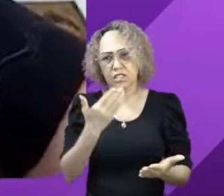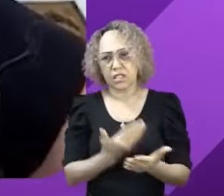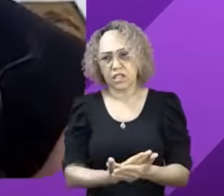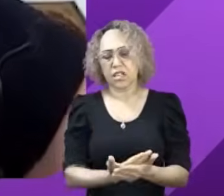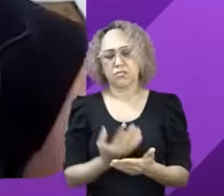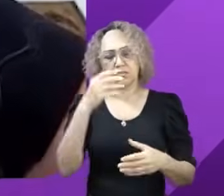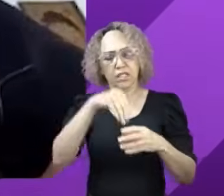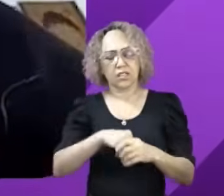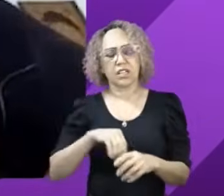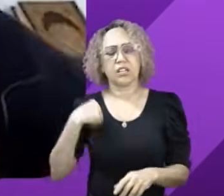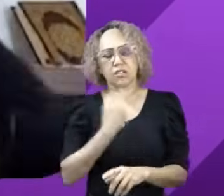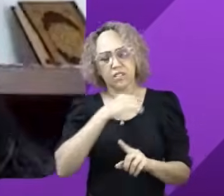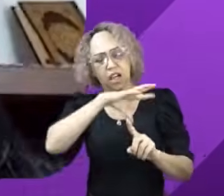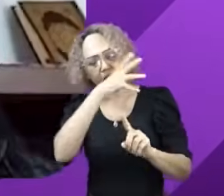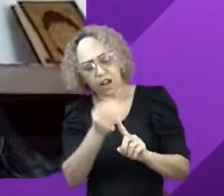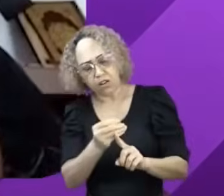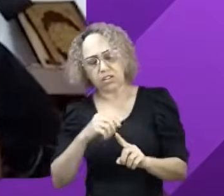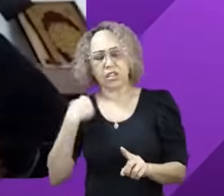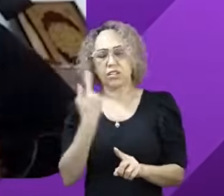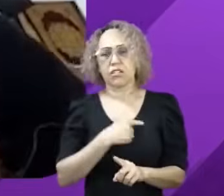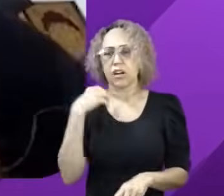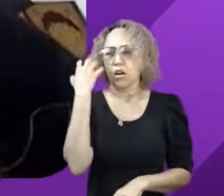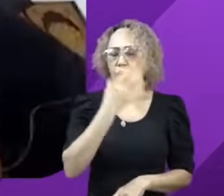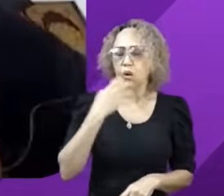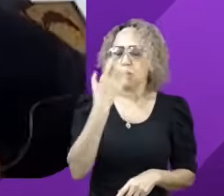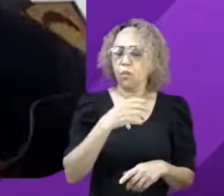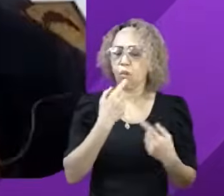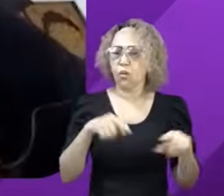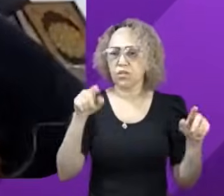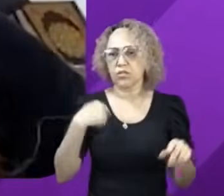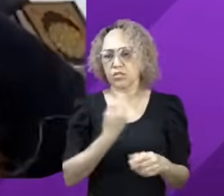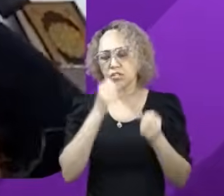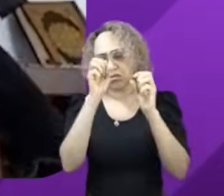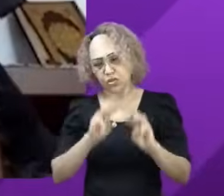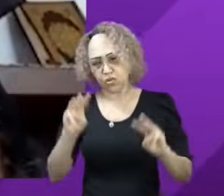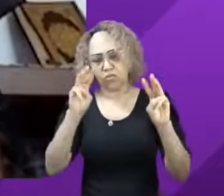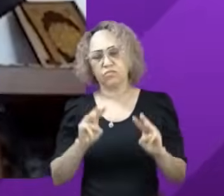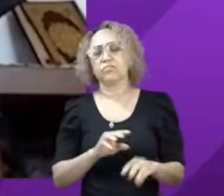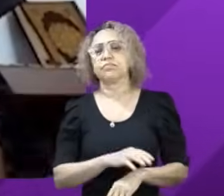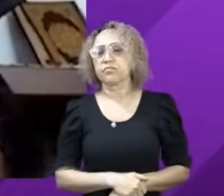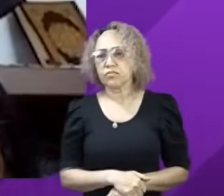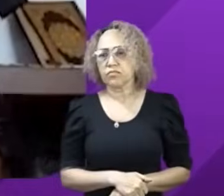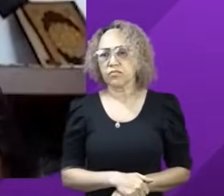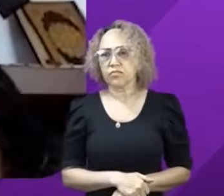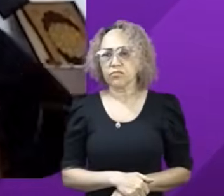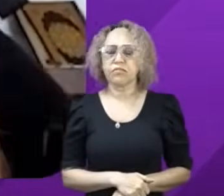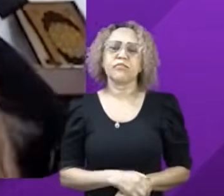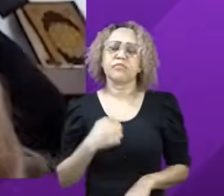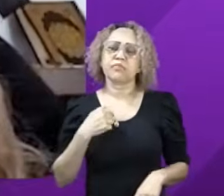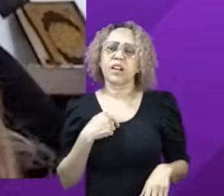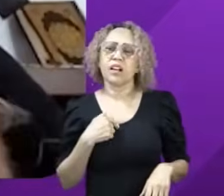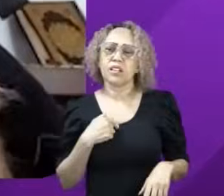nossa arte, na nossa música, nos nossos shows. Então nós temos, como eu falei, a gente tem, eu milito,